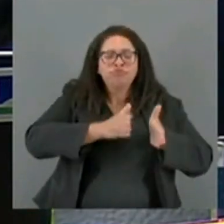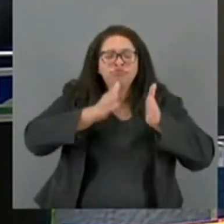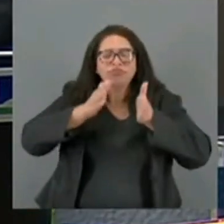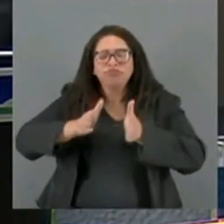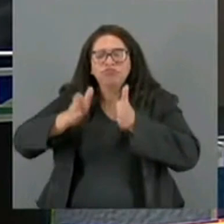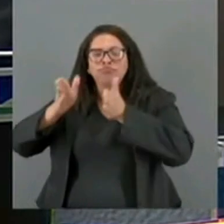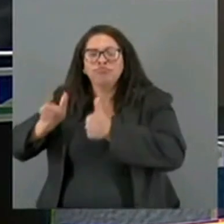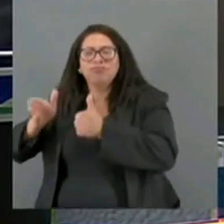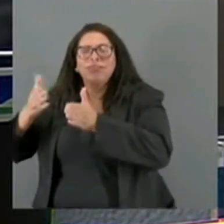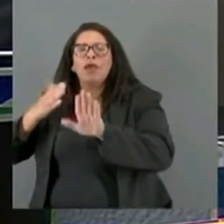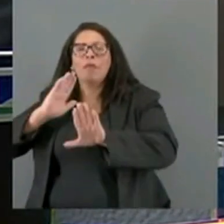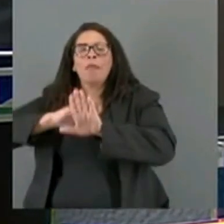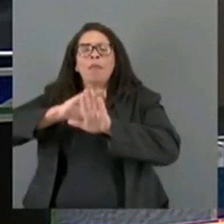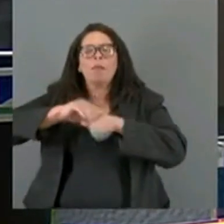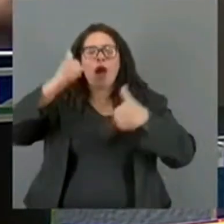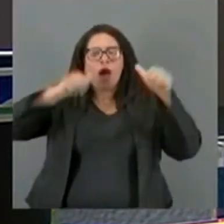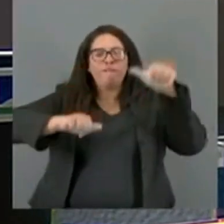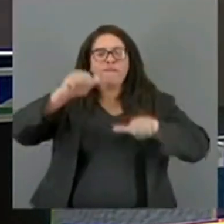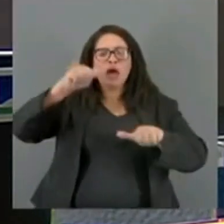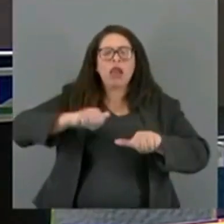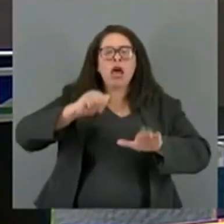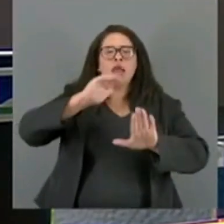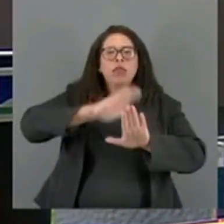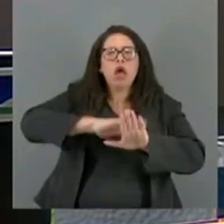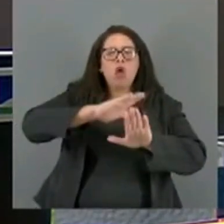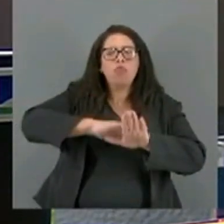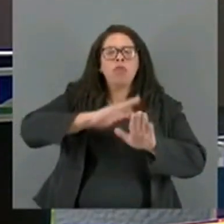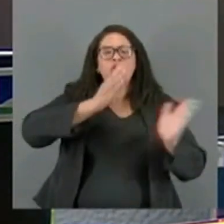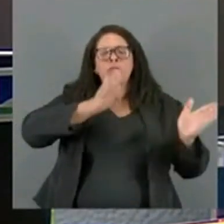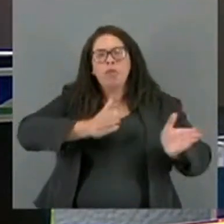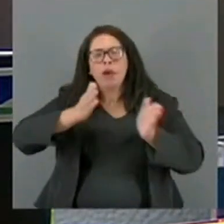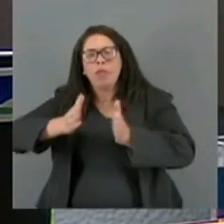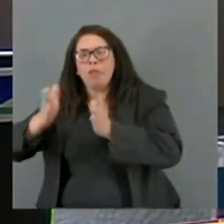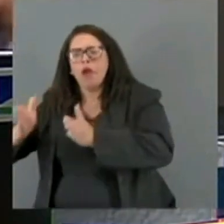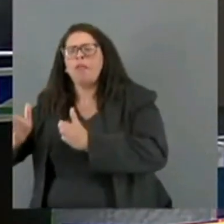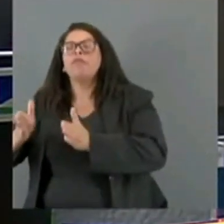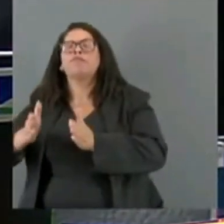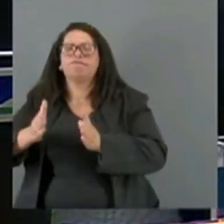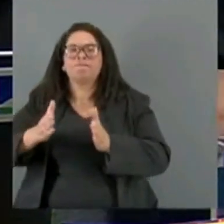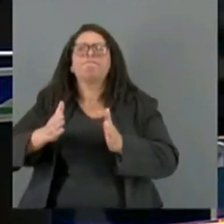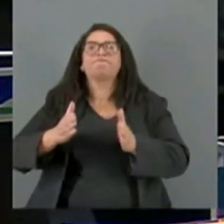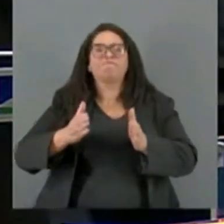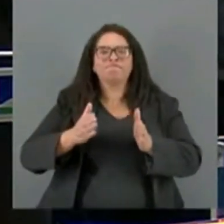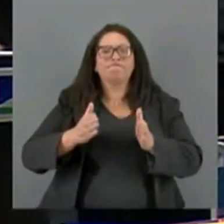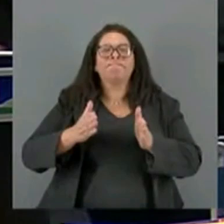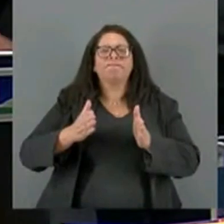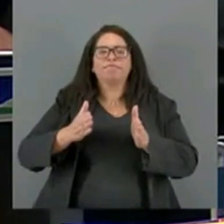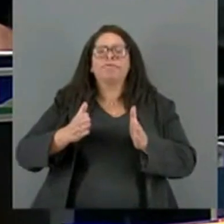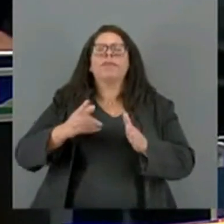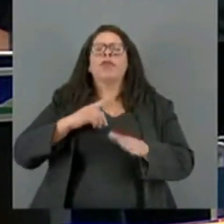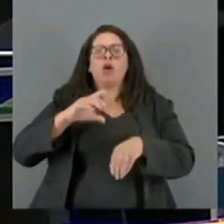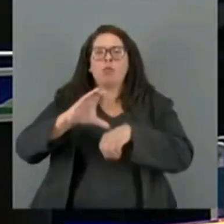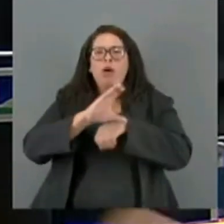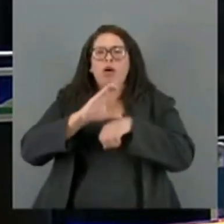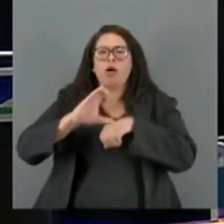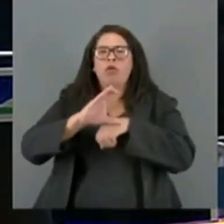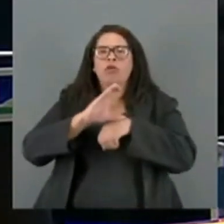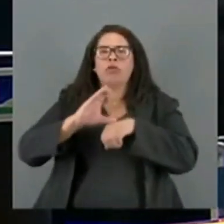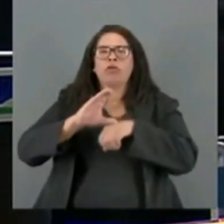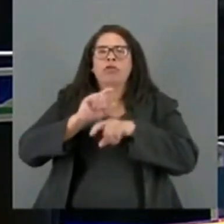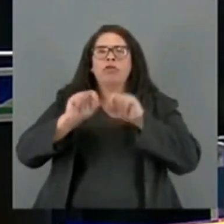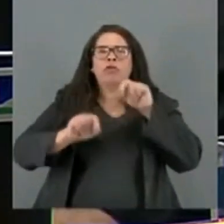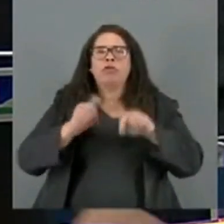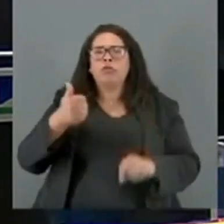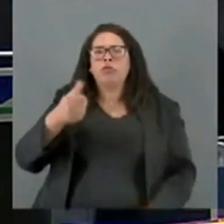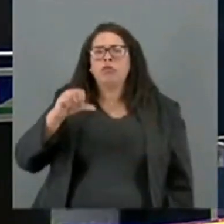do certame a serem percorridas, conforme preconiza o texto constitucional de